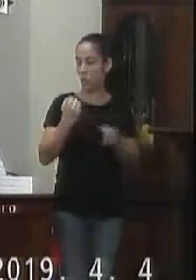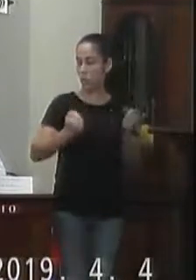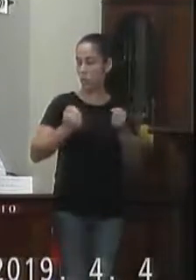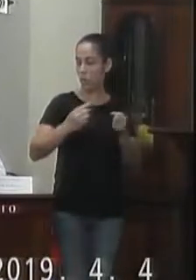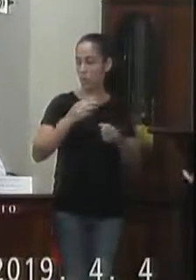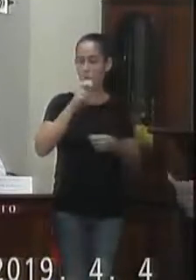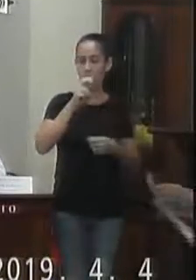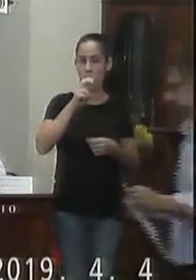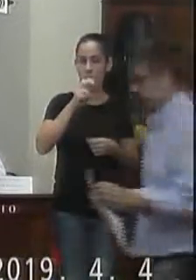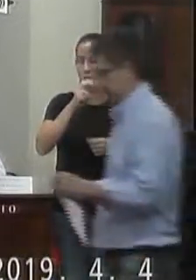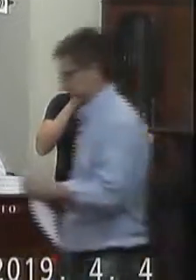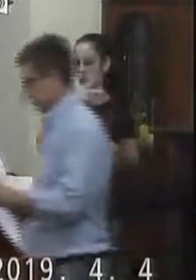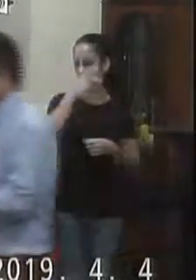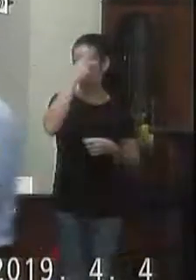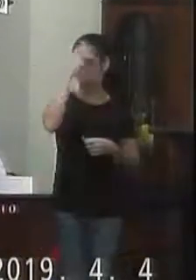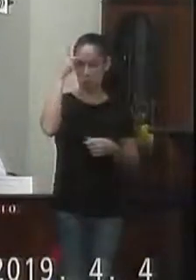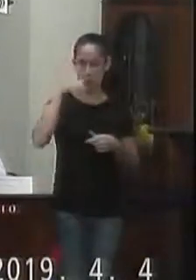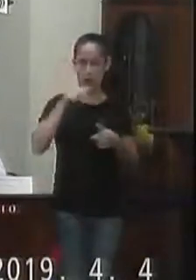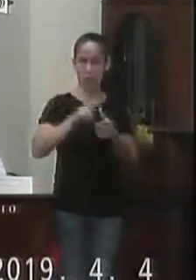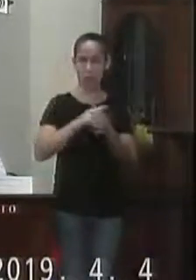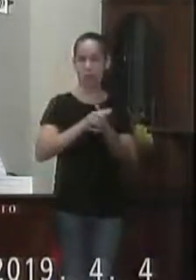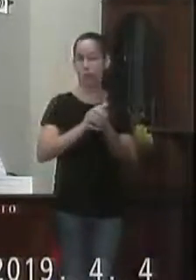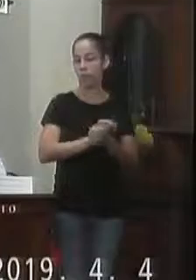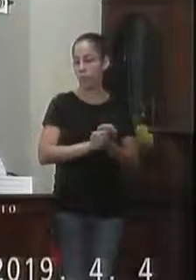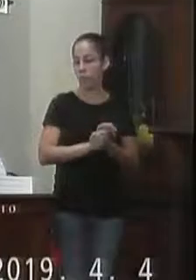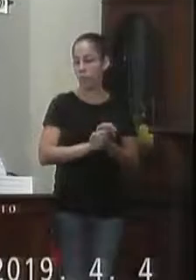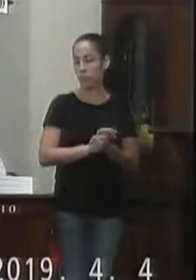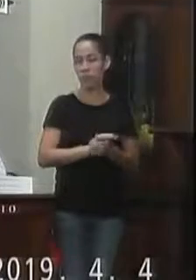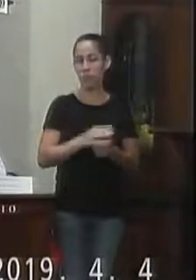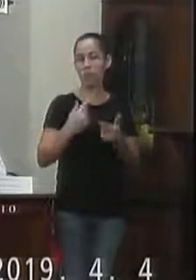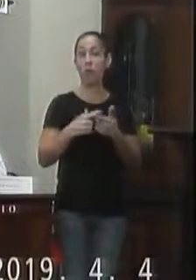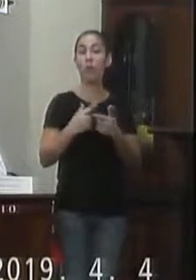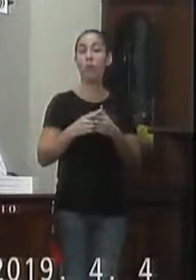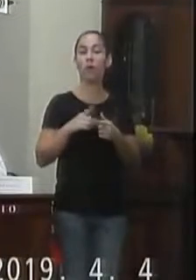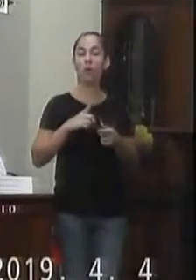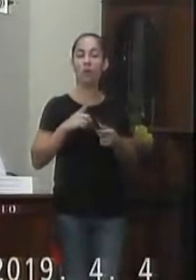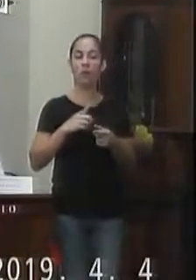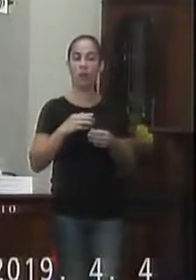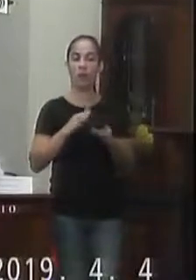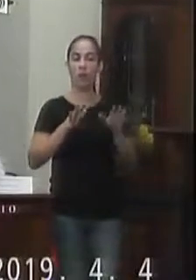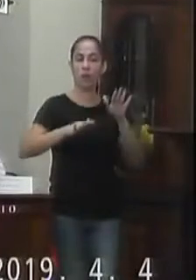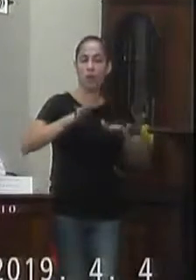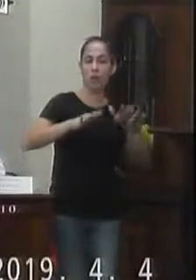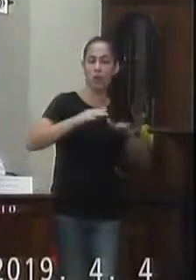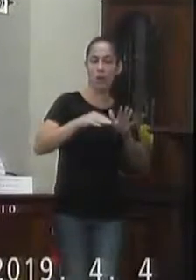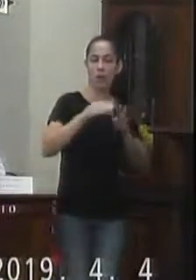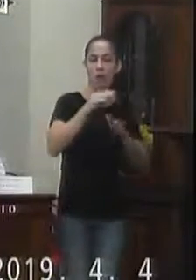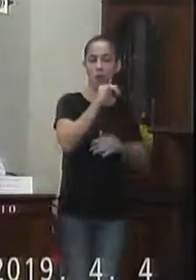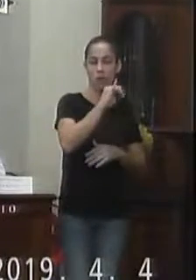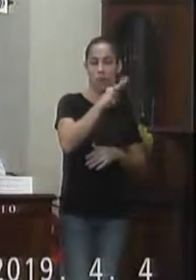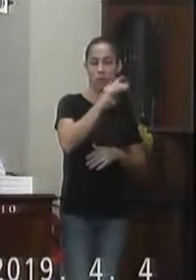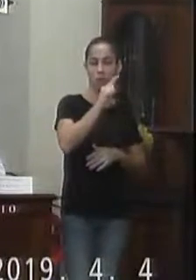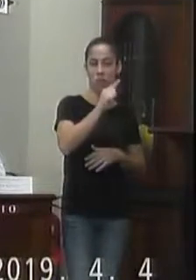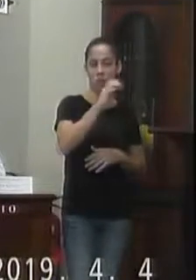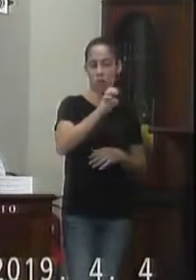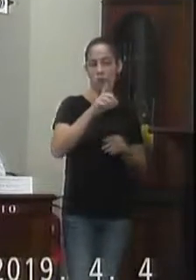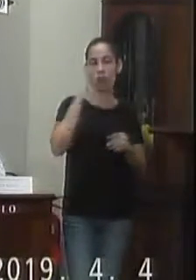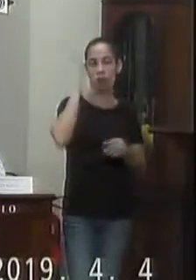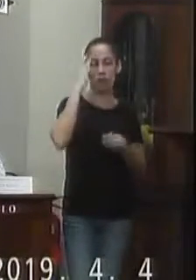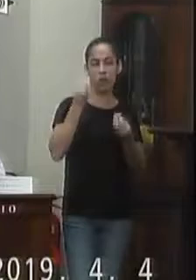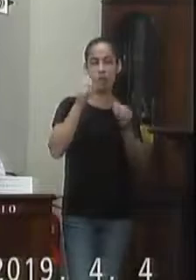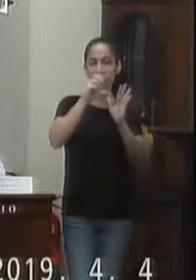cada 5.000 habitantes no município de Valença. A fonte cervical para a regulamentação dos dados são do IBGE. A presente emenda tem por objetivo